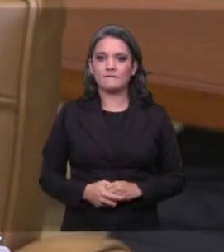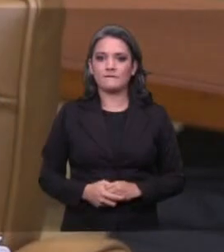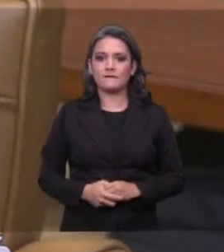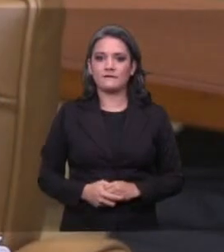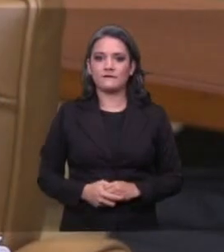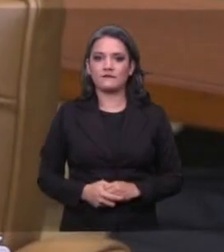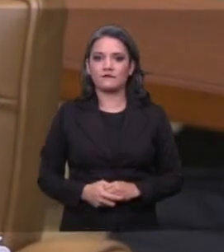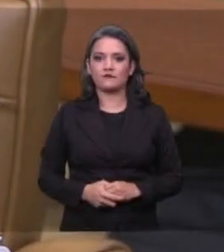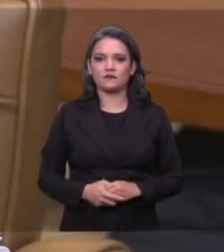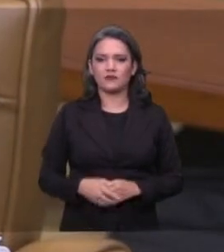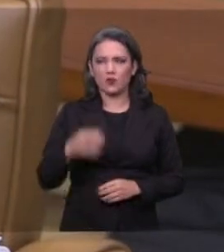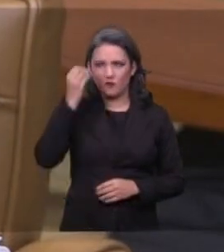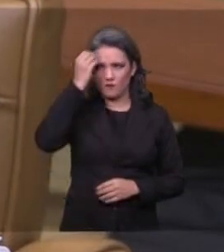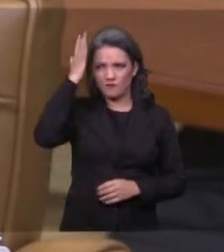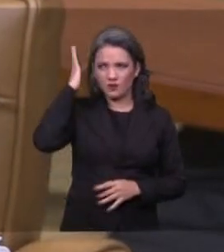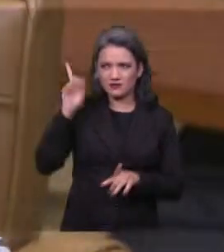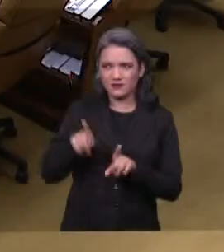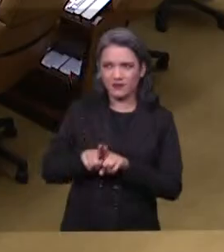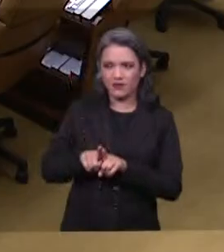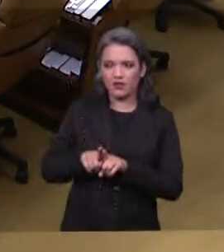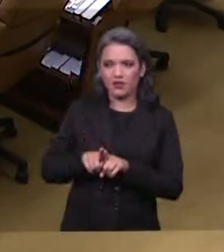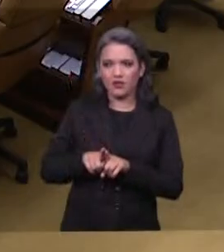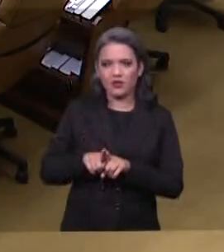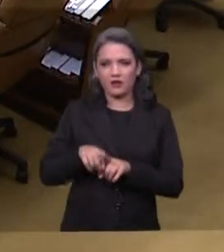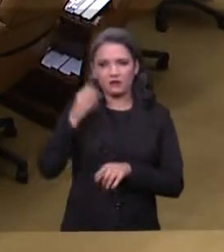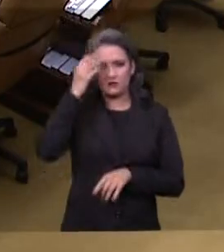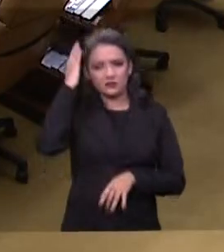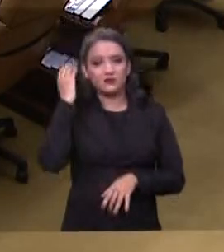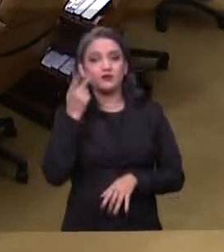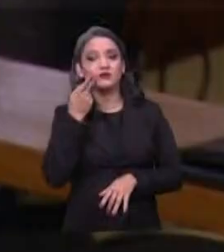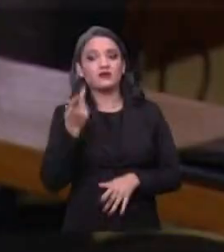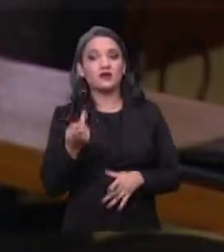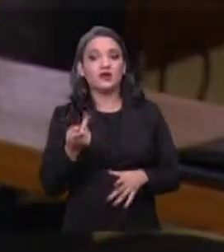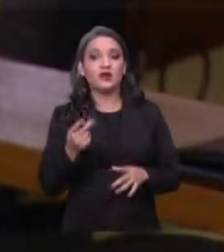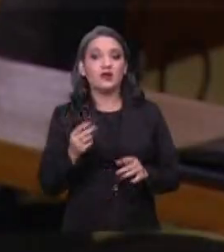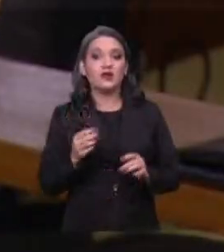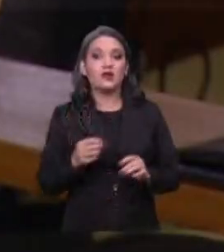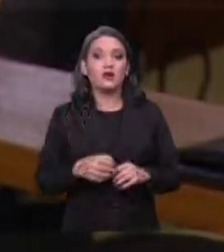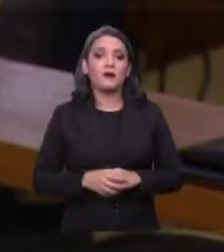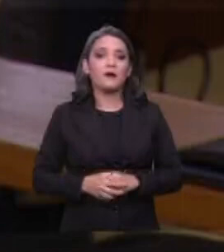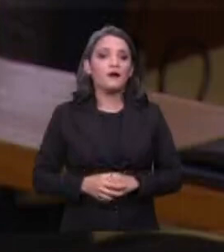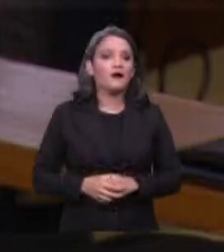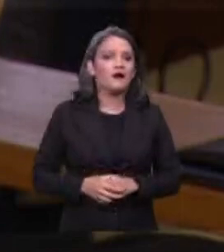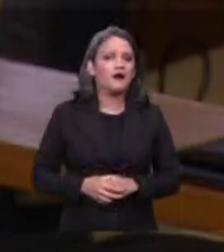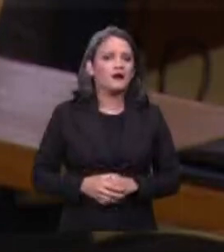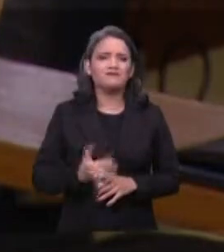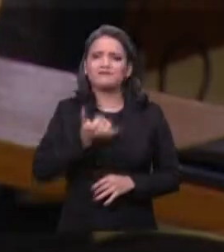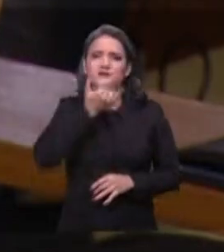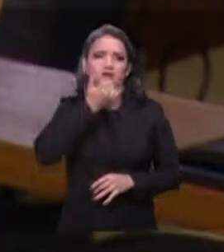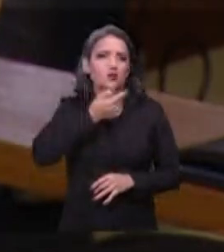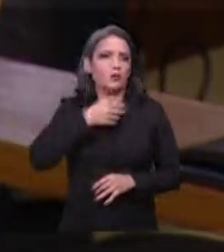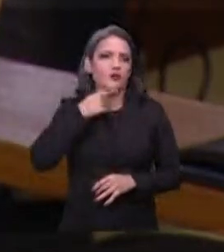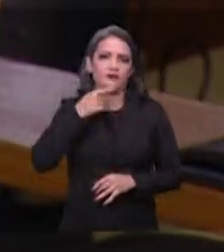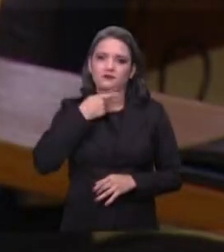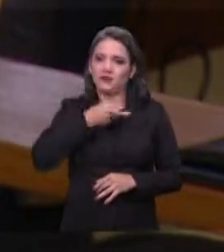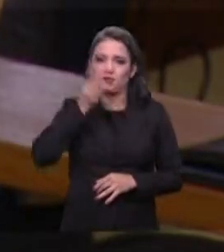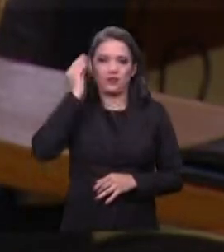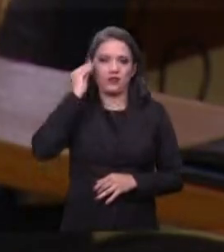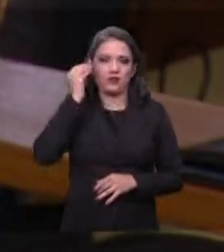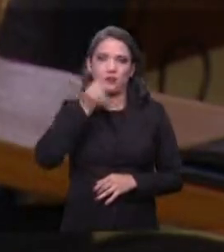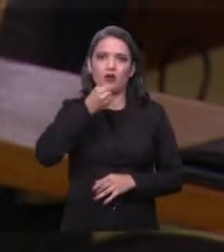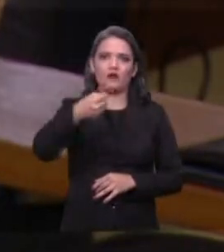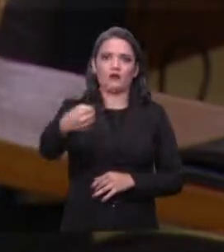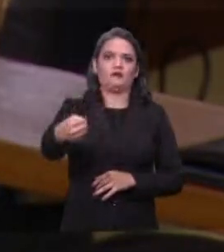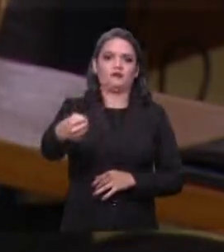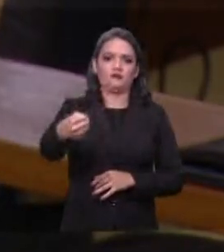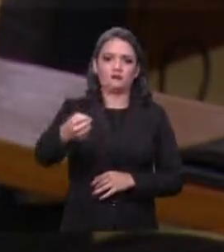e o ministro Fux também. Para preservar o artigo, eu digo, poderão ser emitidos. Mas aí o ministro Toffoli fez